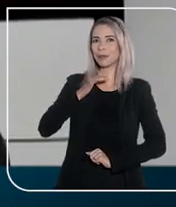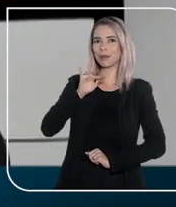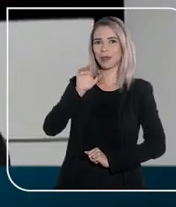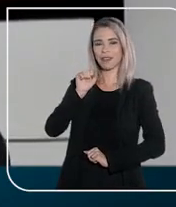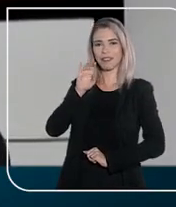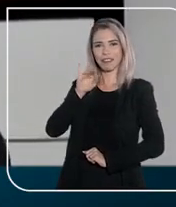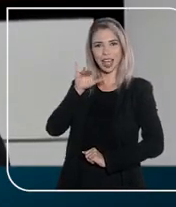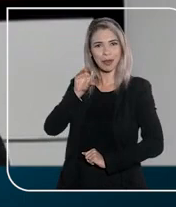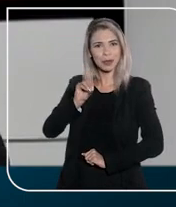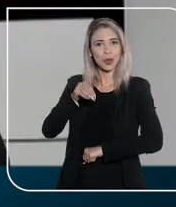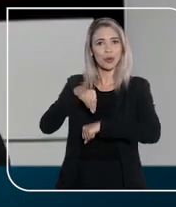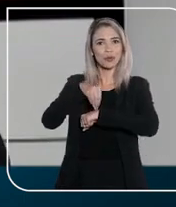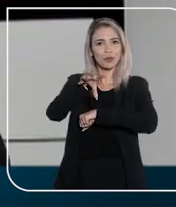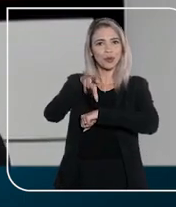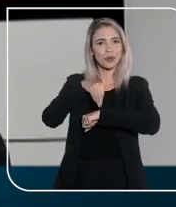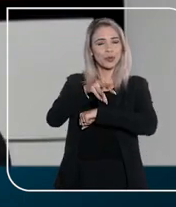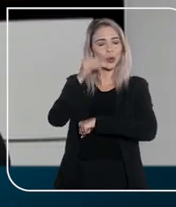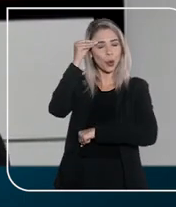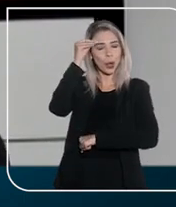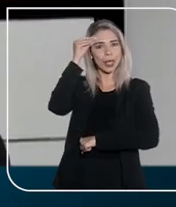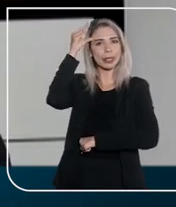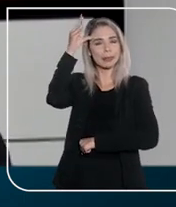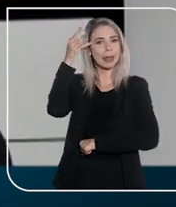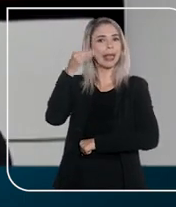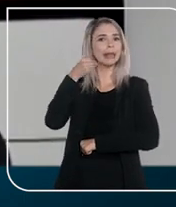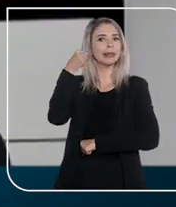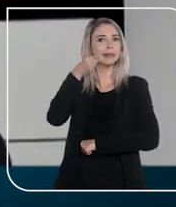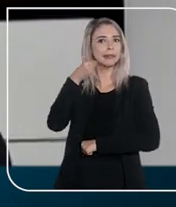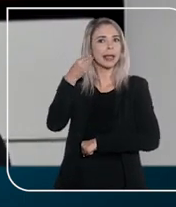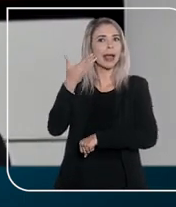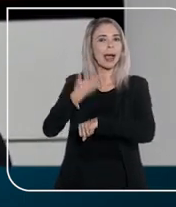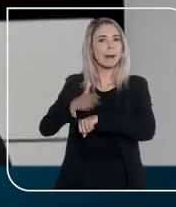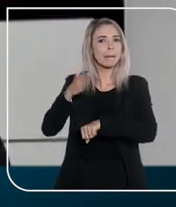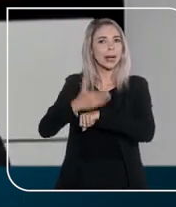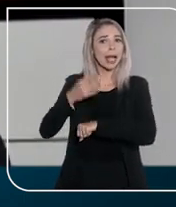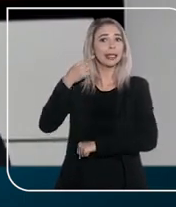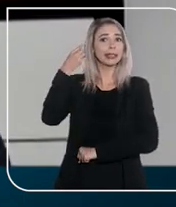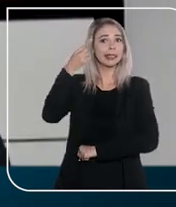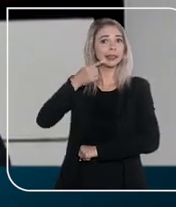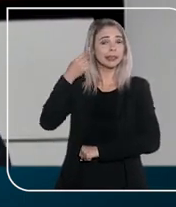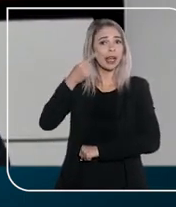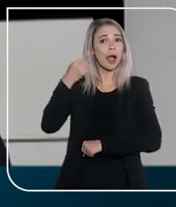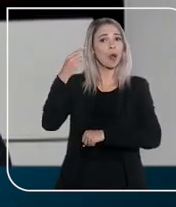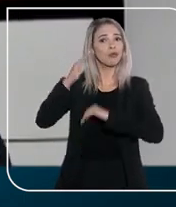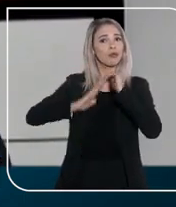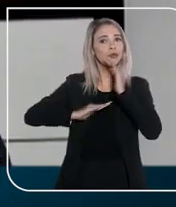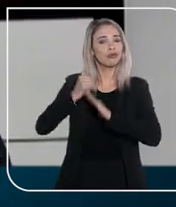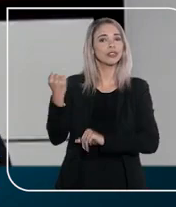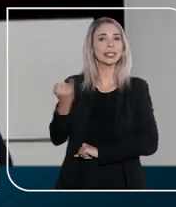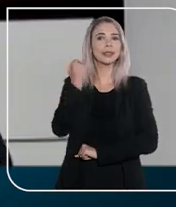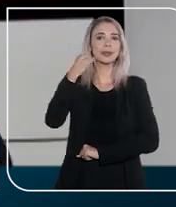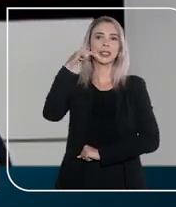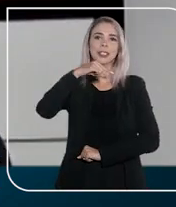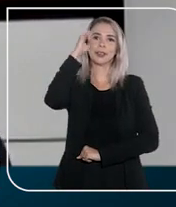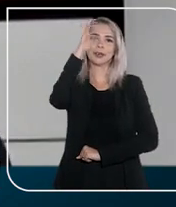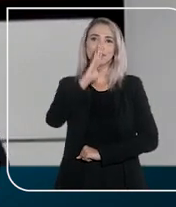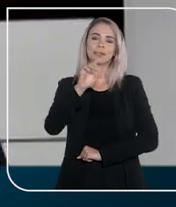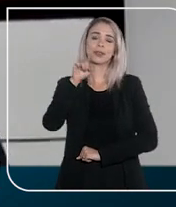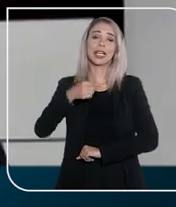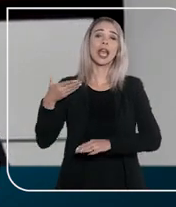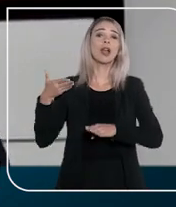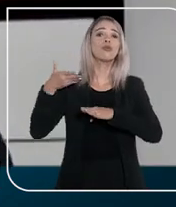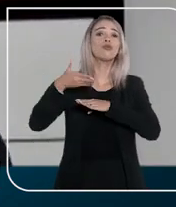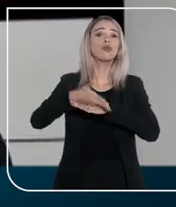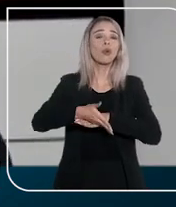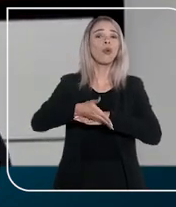trazermos conhecimentos e experiências da prática profissional nesta área que é tão importante para o universo do brasileiro, que é o acesso à